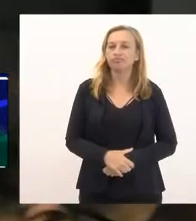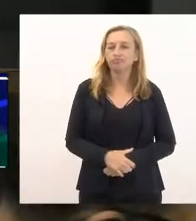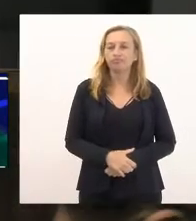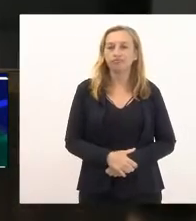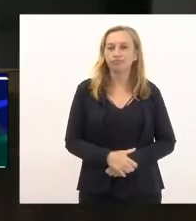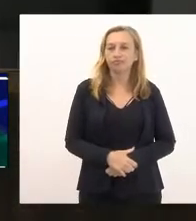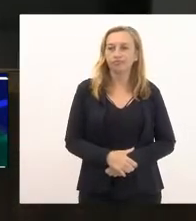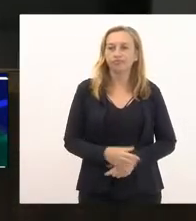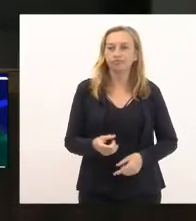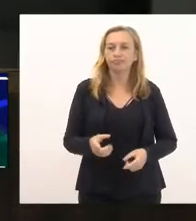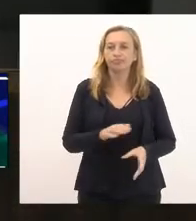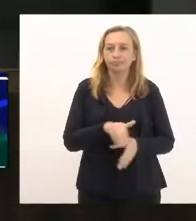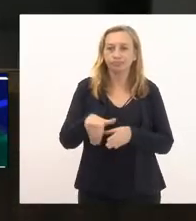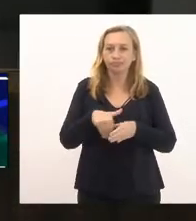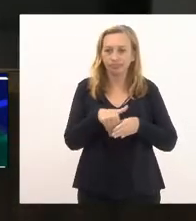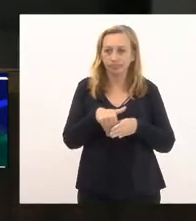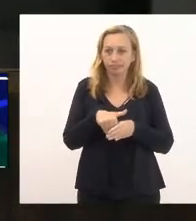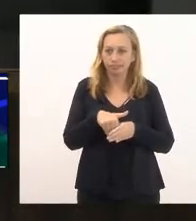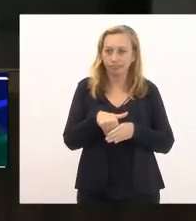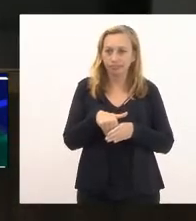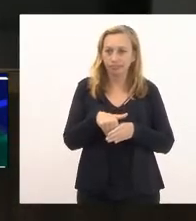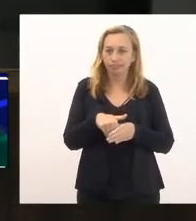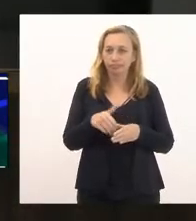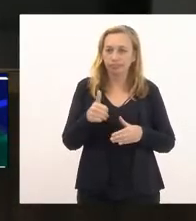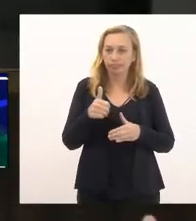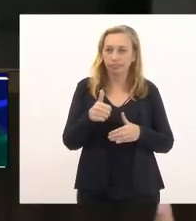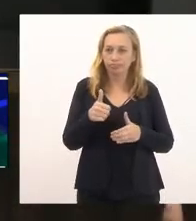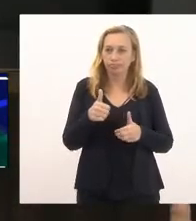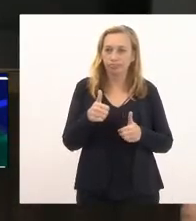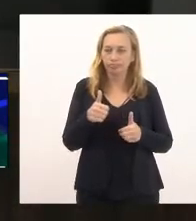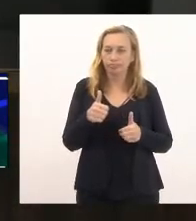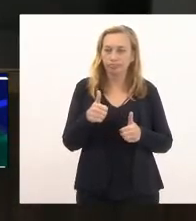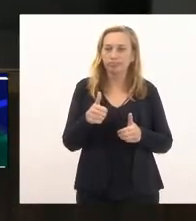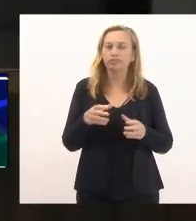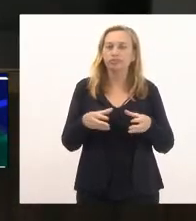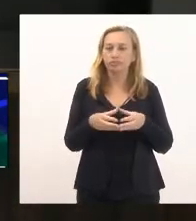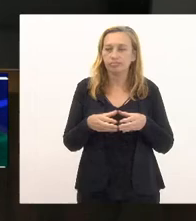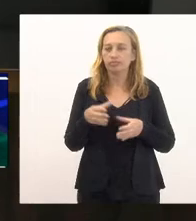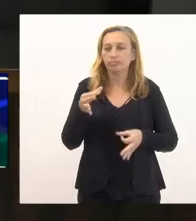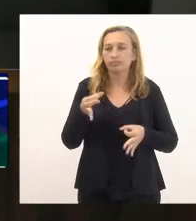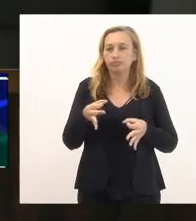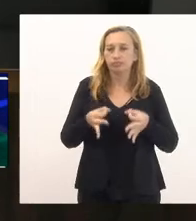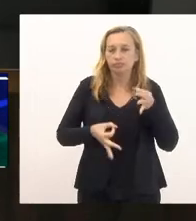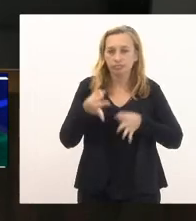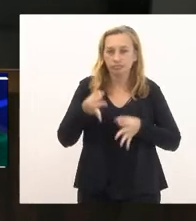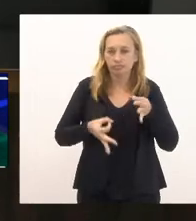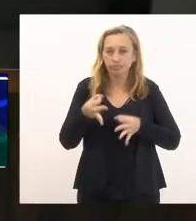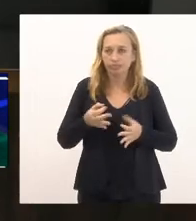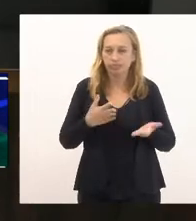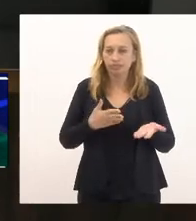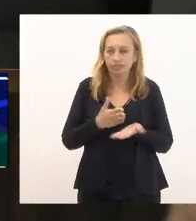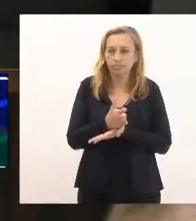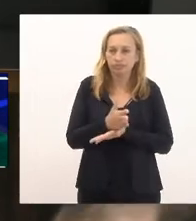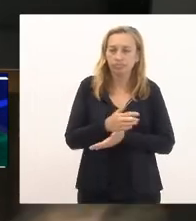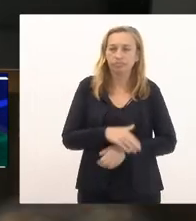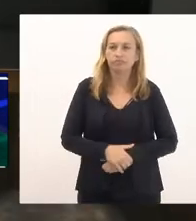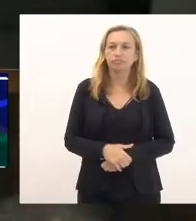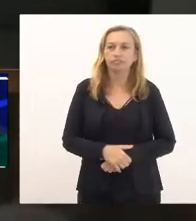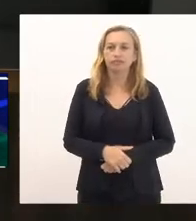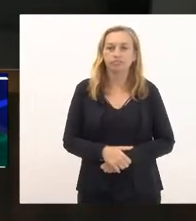Pareceres emitidos em votação substitutivo. O parecer da Comissão de Constituição e Justiça, seus que aprovam nesse estão